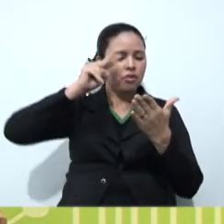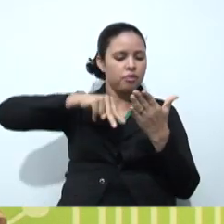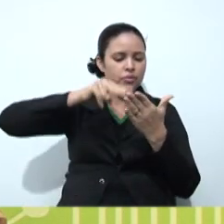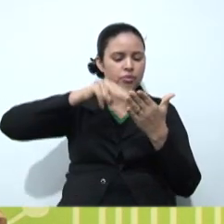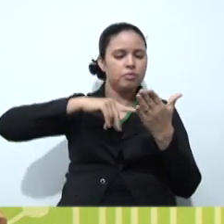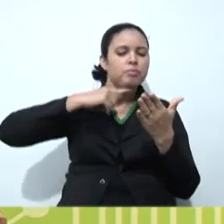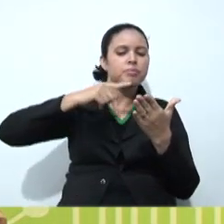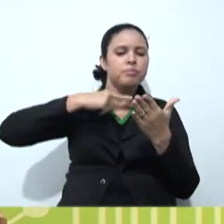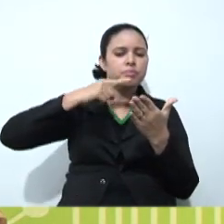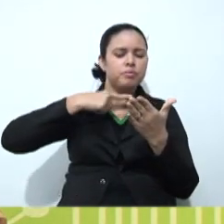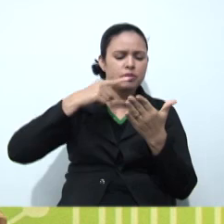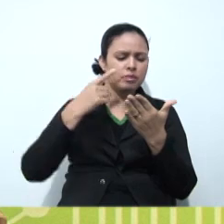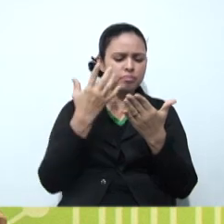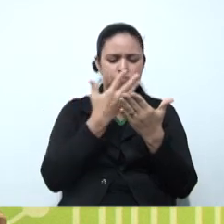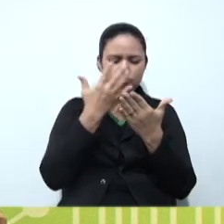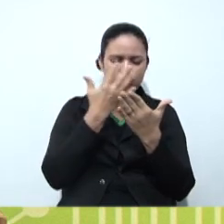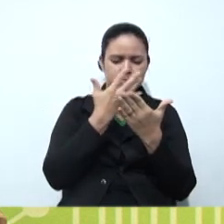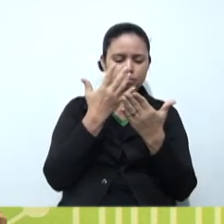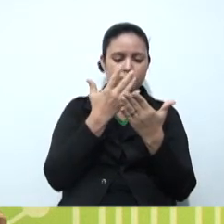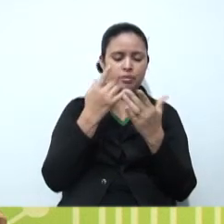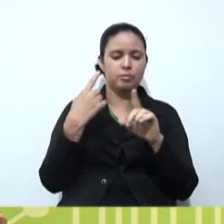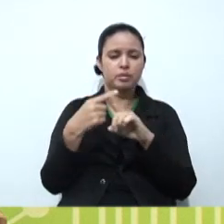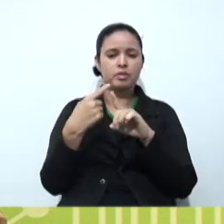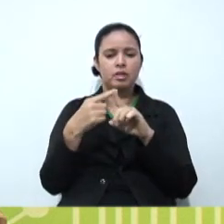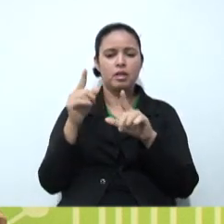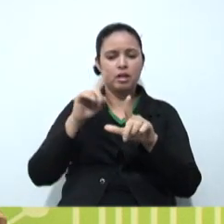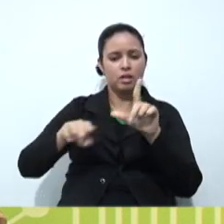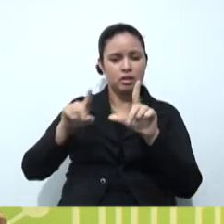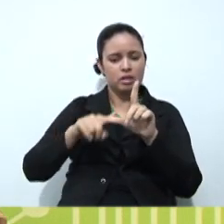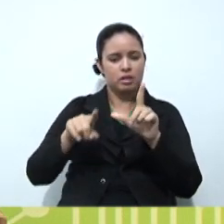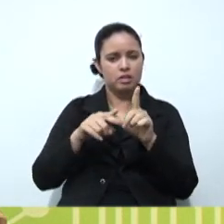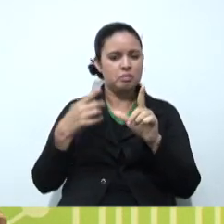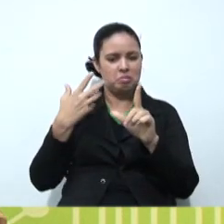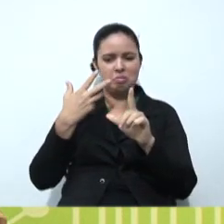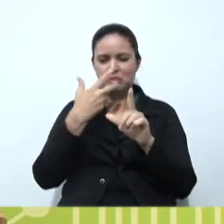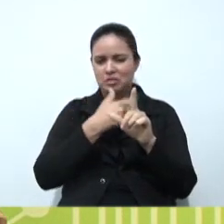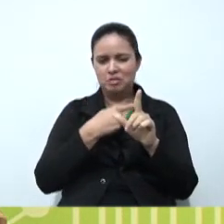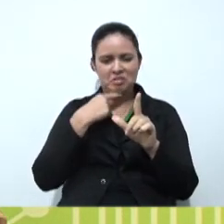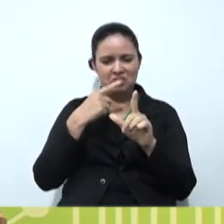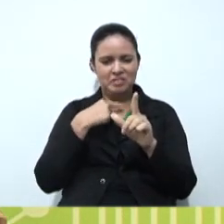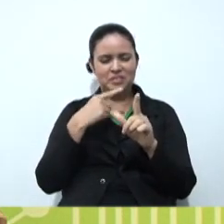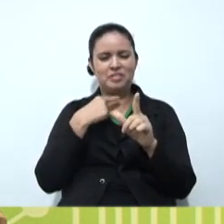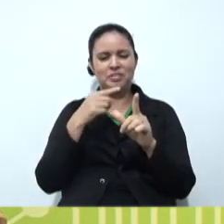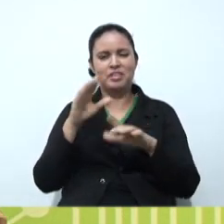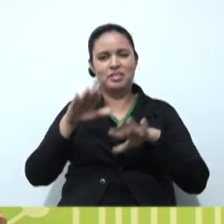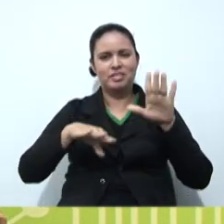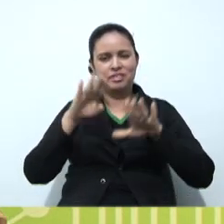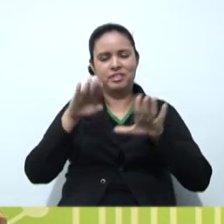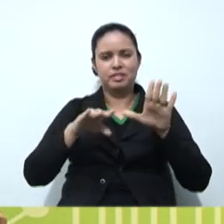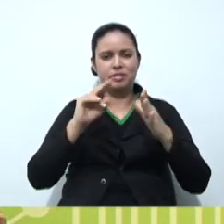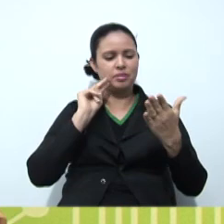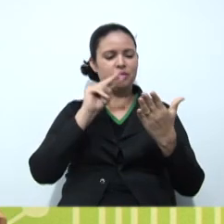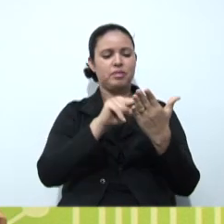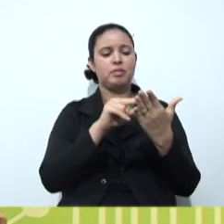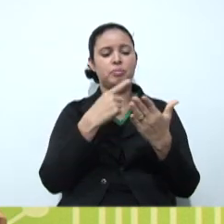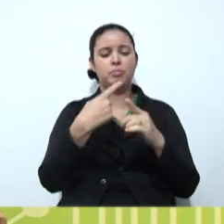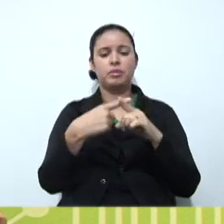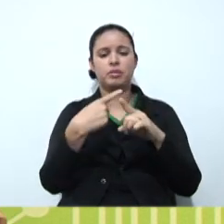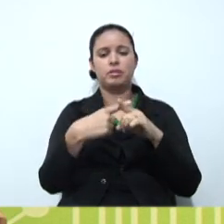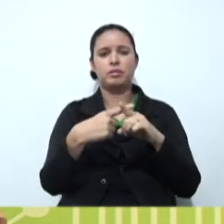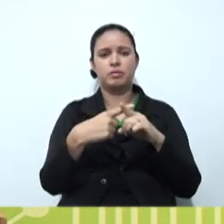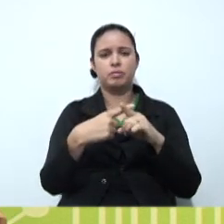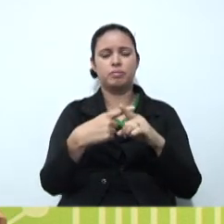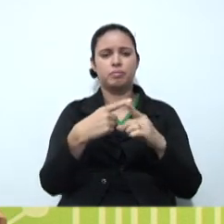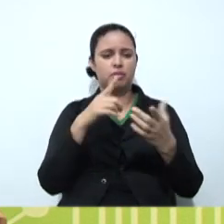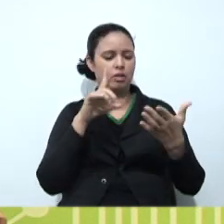consegue entender a letra, que é bonita demais para os nossos olhos, né? E também, às vezes, não consegue enxergar porque talvez